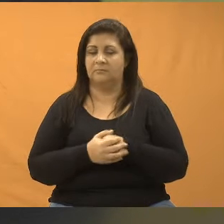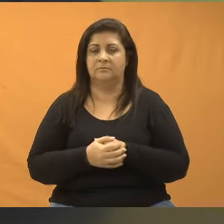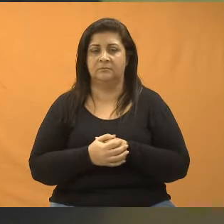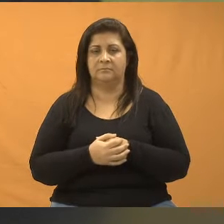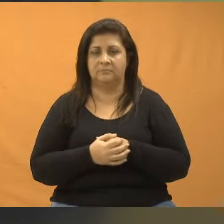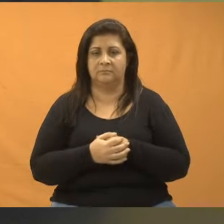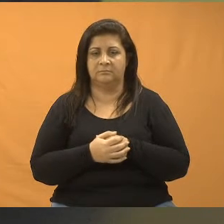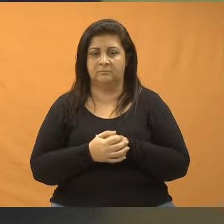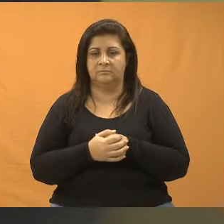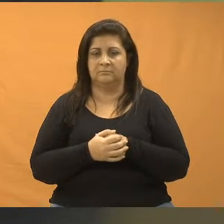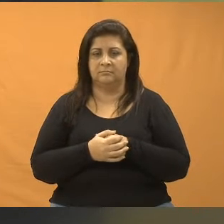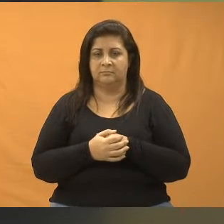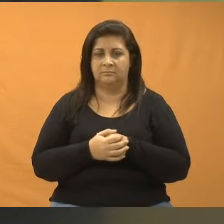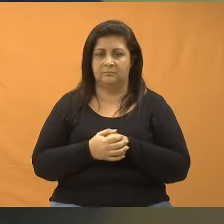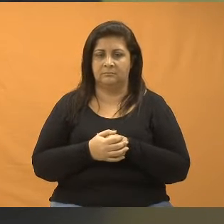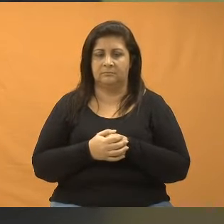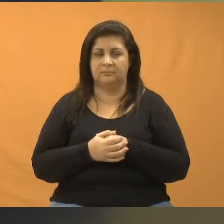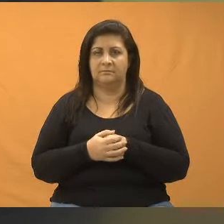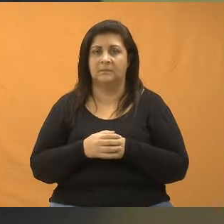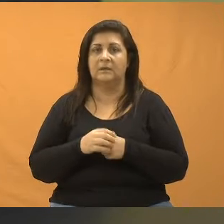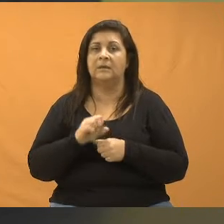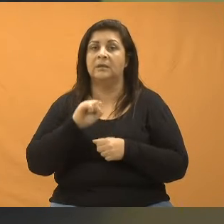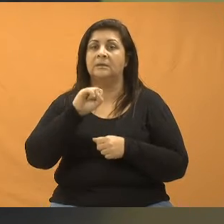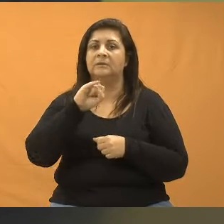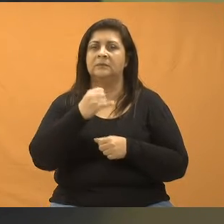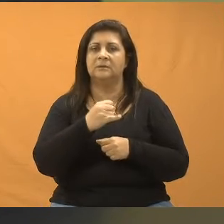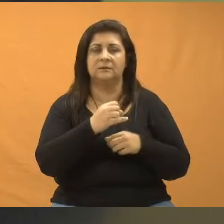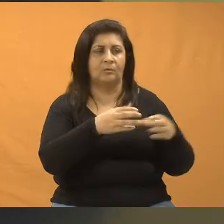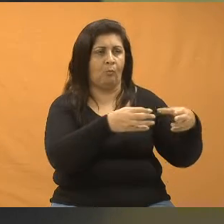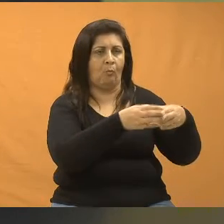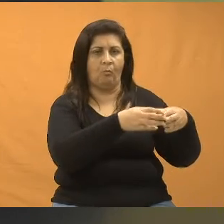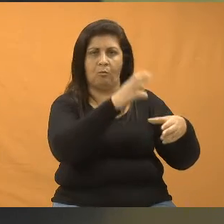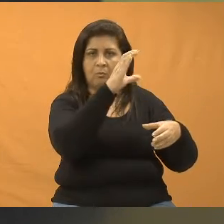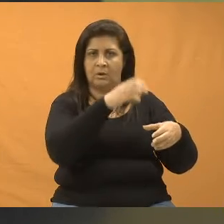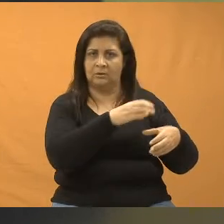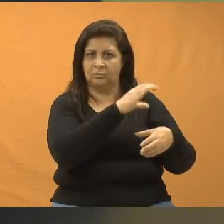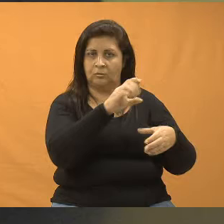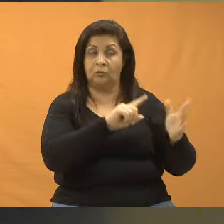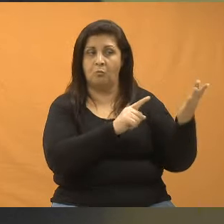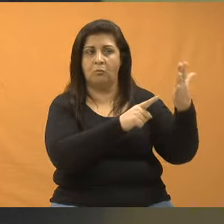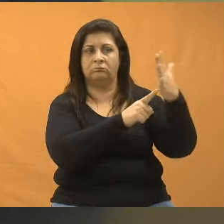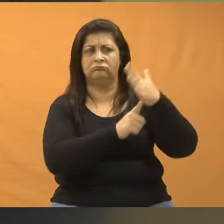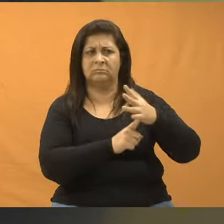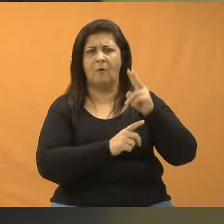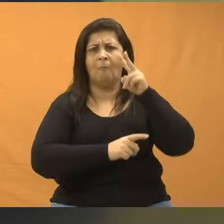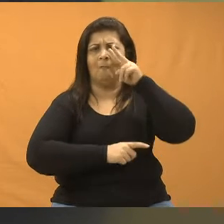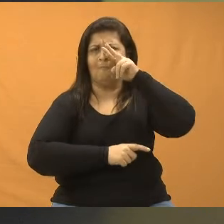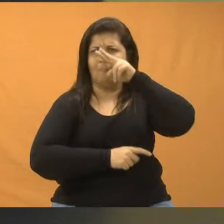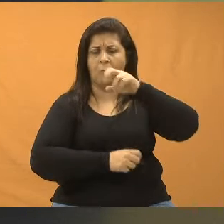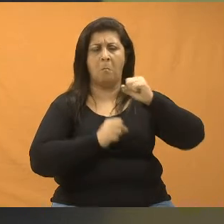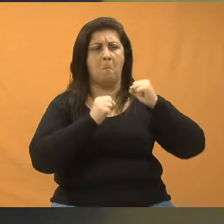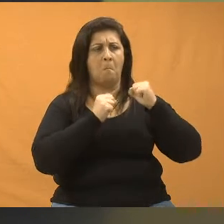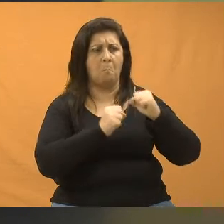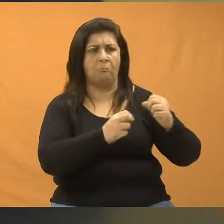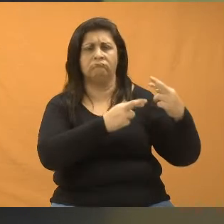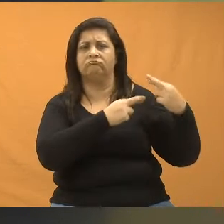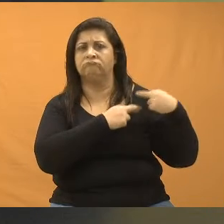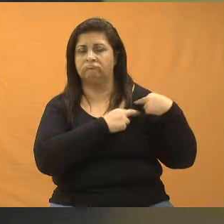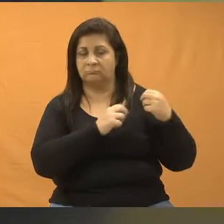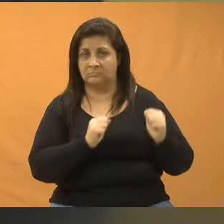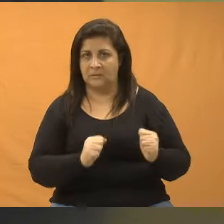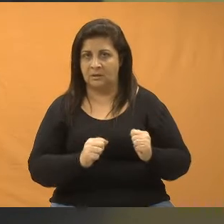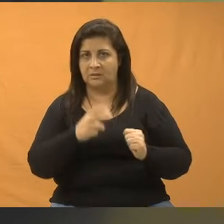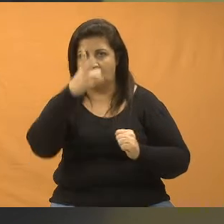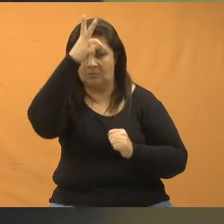tem devolução à Irmandade. Se a Irmandade não se mostrar forte o suficiente para poder assumir, e isso